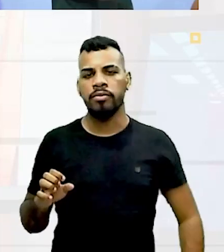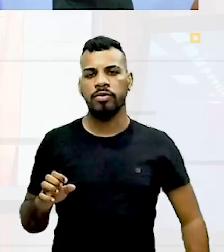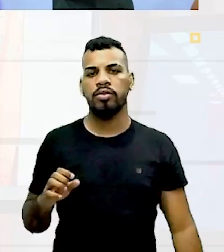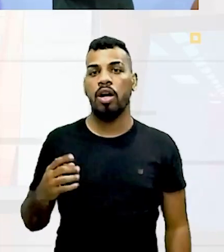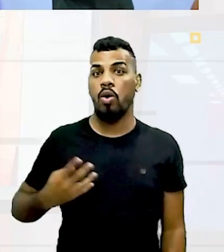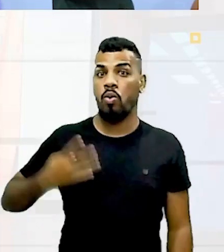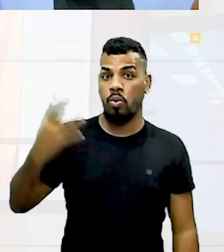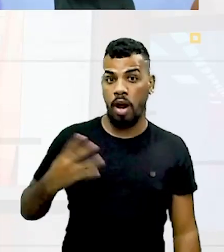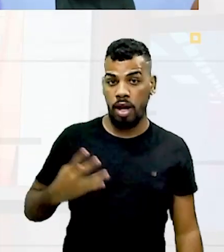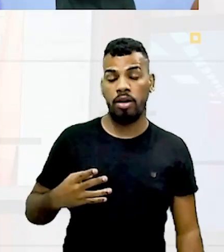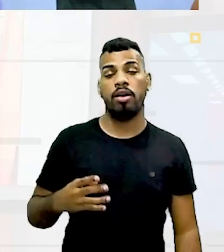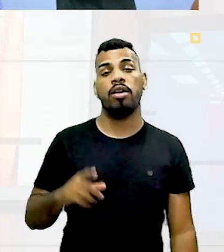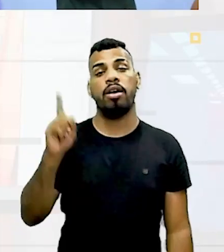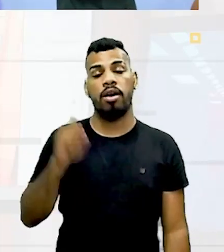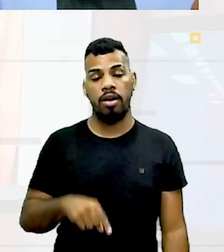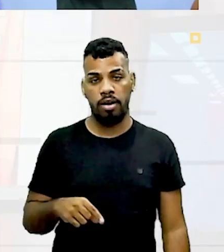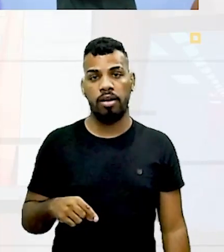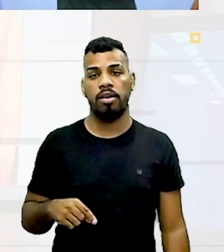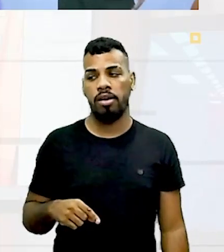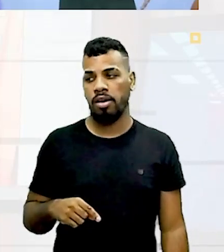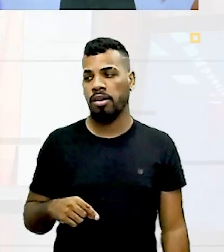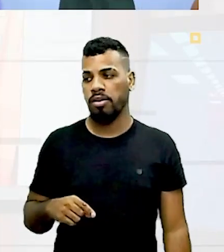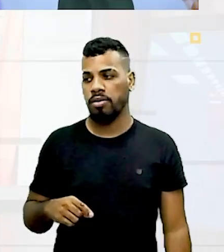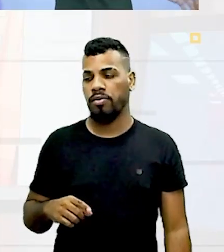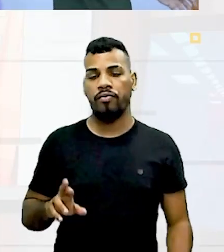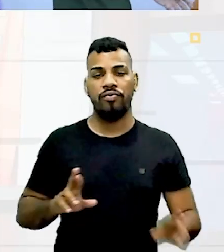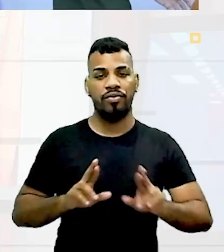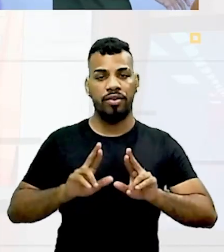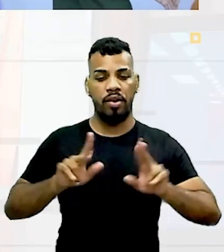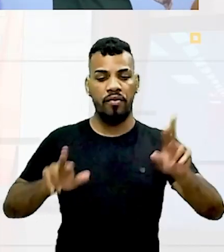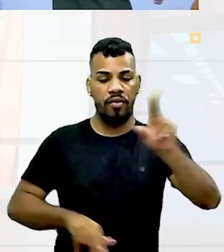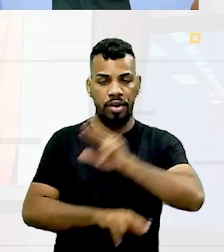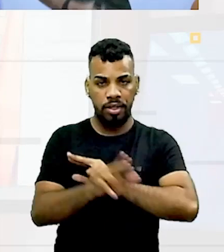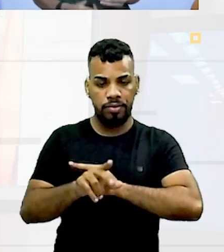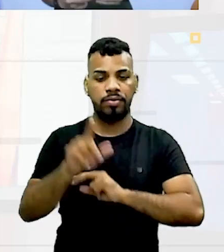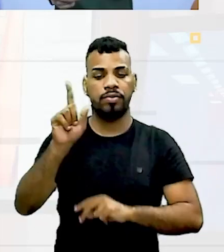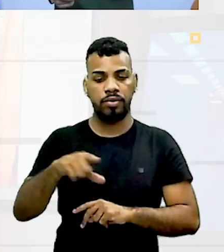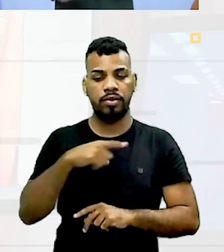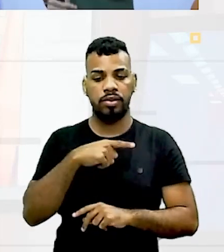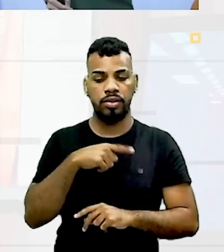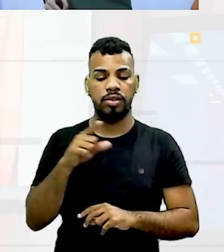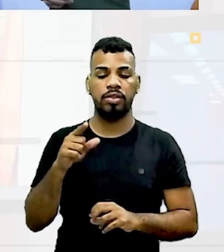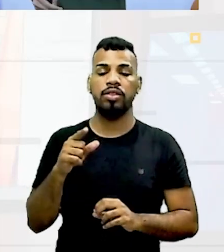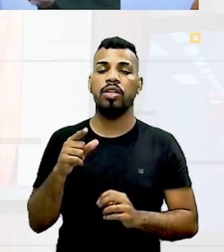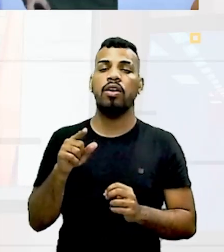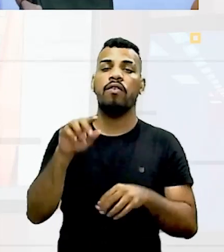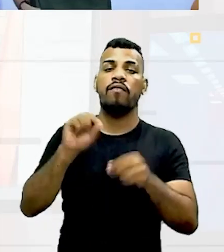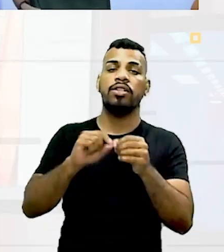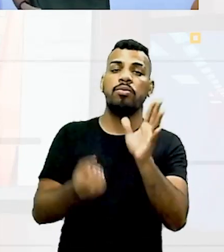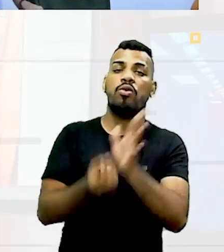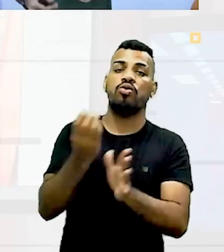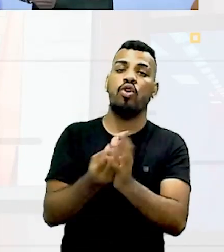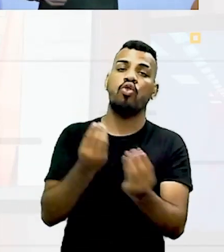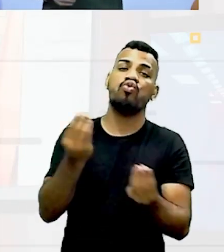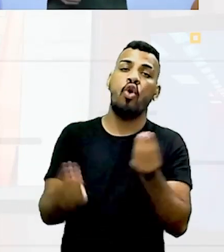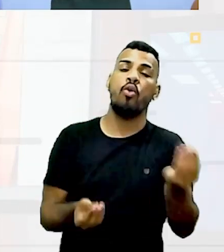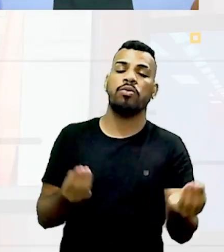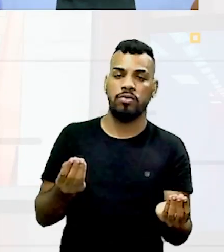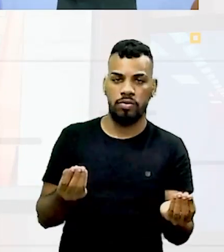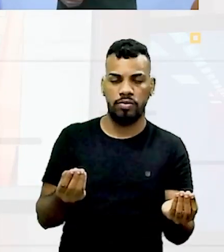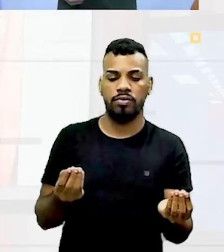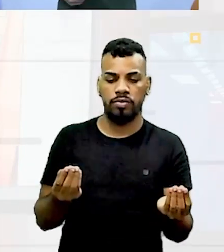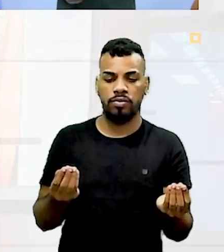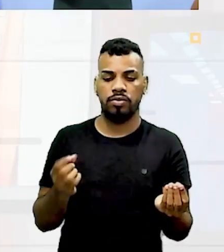quarto princípio, ele tá mais para diferente dos outros, ele vai mais para como você vai produzir animação. Por exemplo,